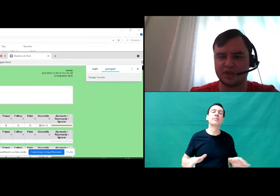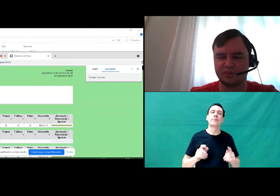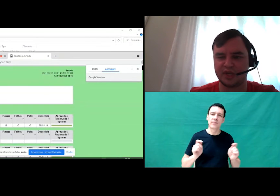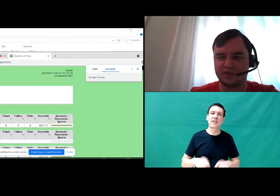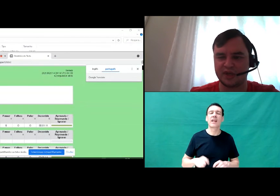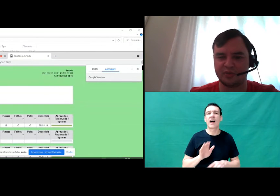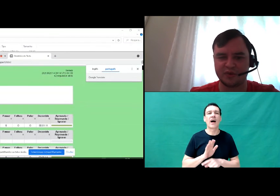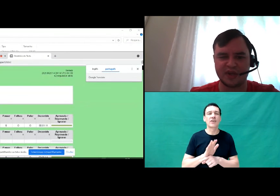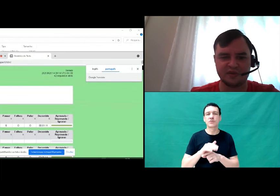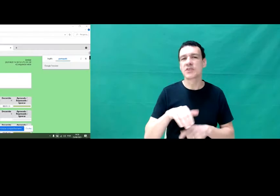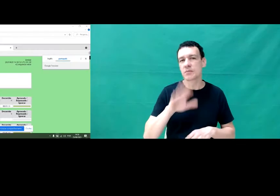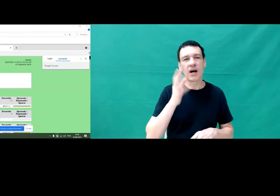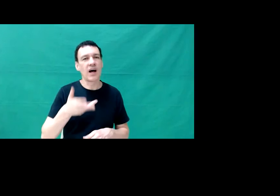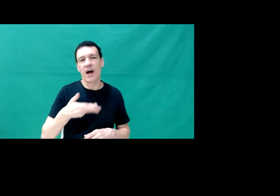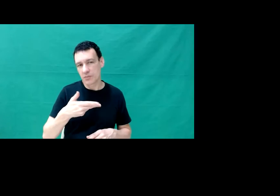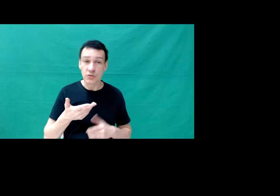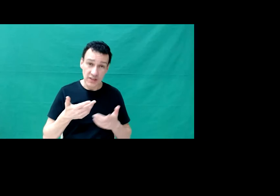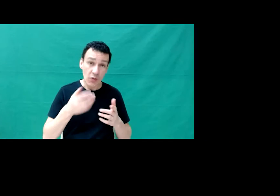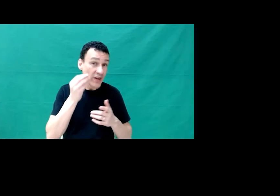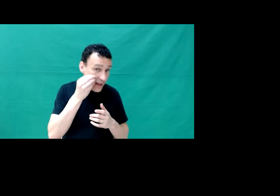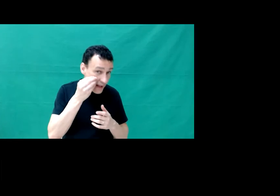processo também, né, para o dev.